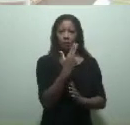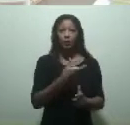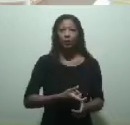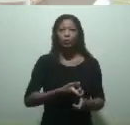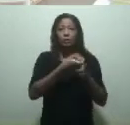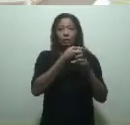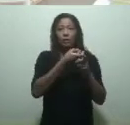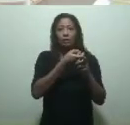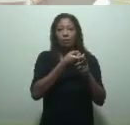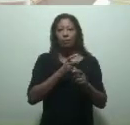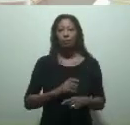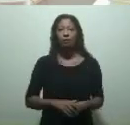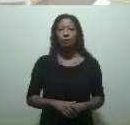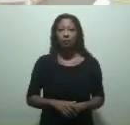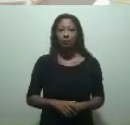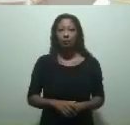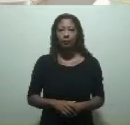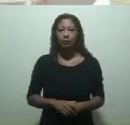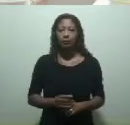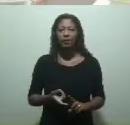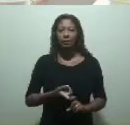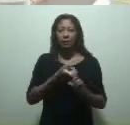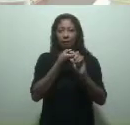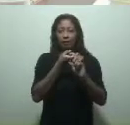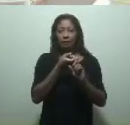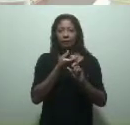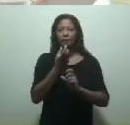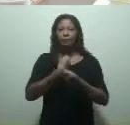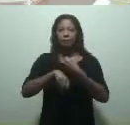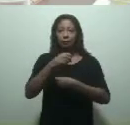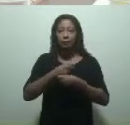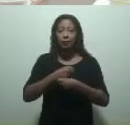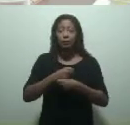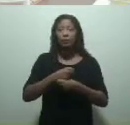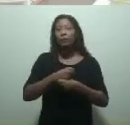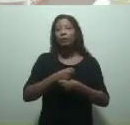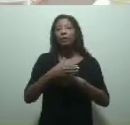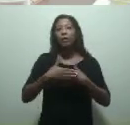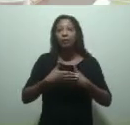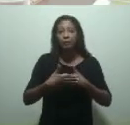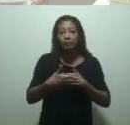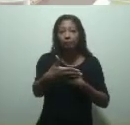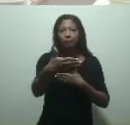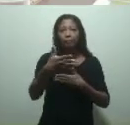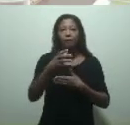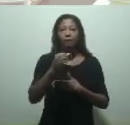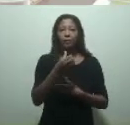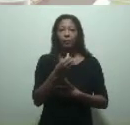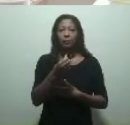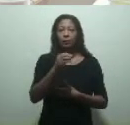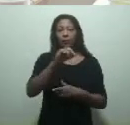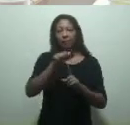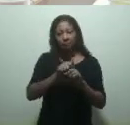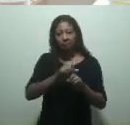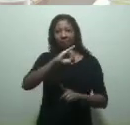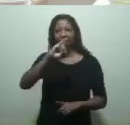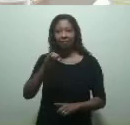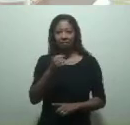em janeiro de 2020. A pronunciante condenou essa